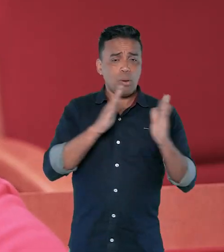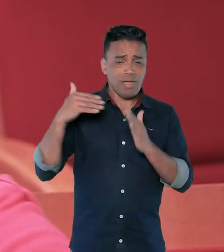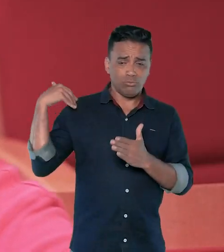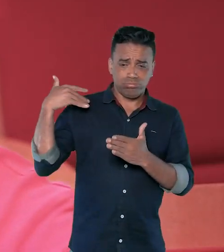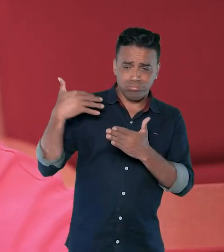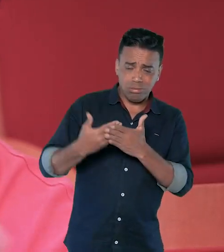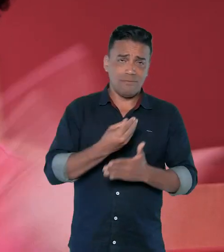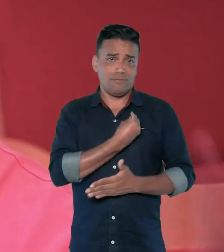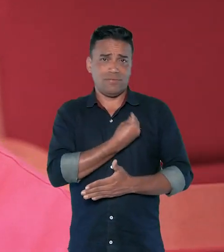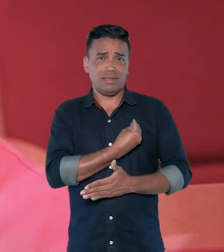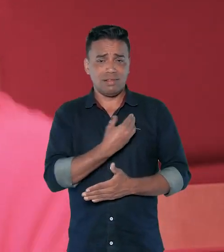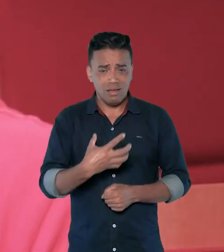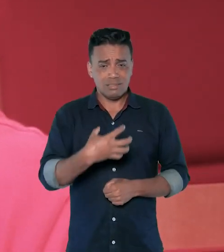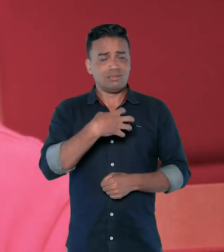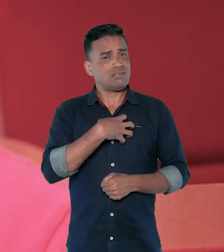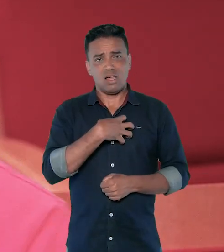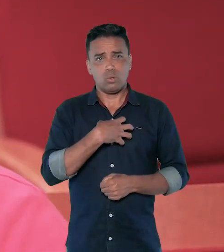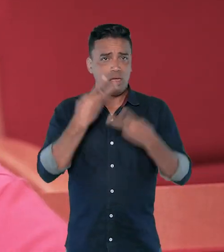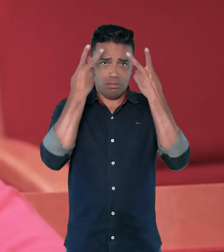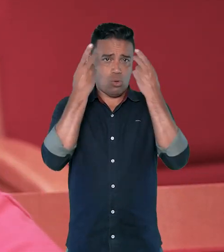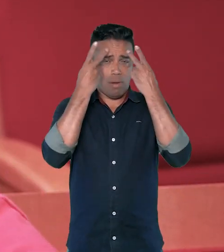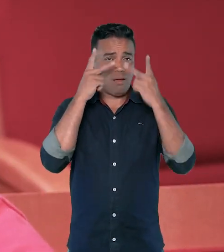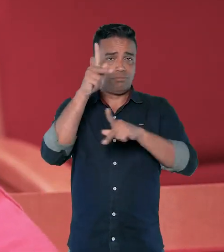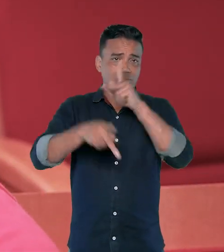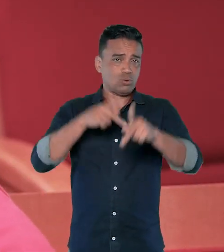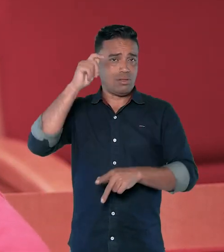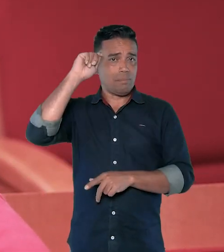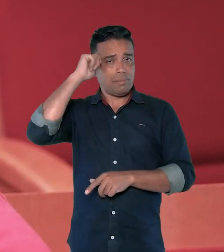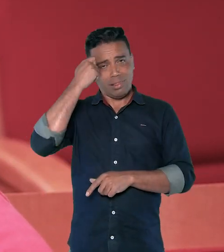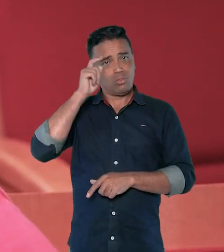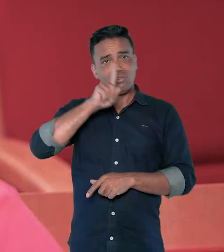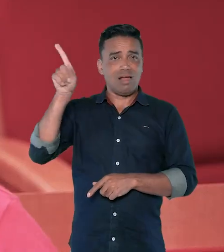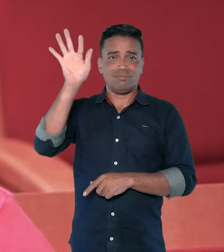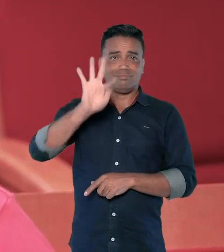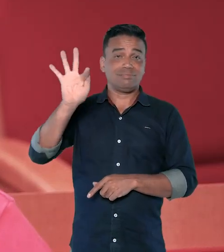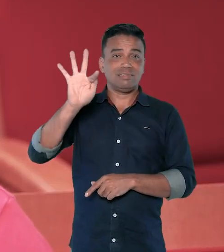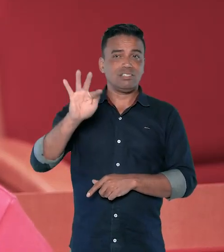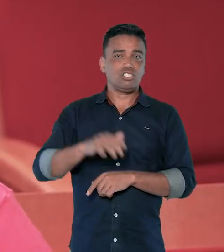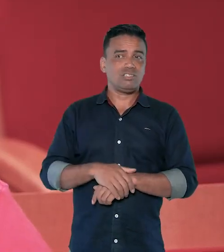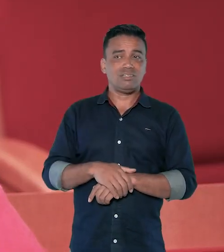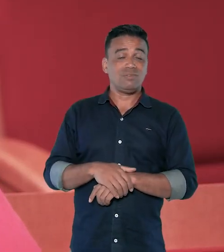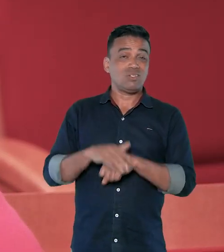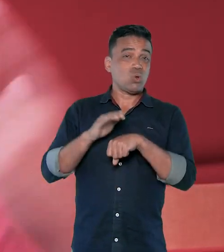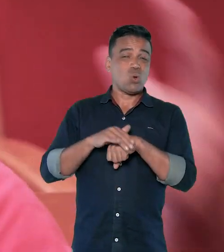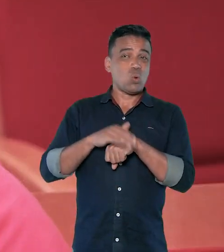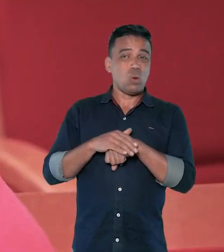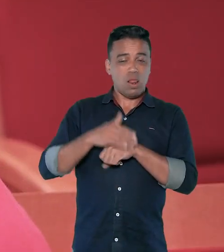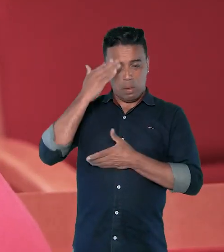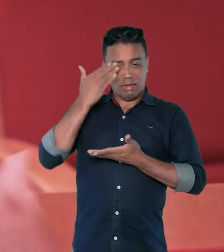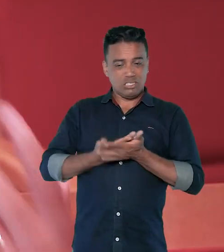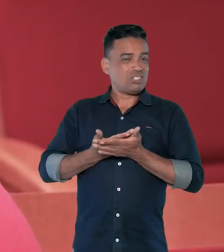essa uma sensação que é comum entre pessoas pretas de autossabotagem mesmo, de invalidar a sua